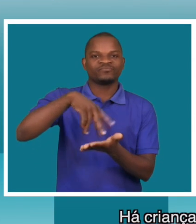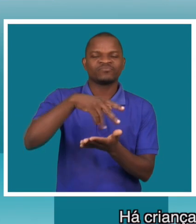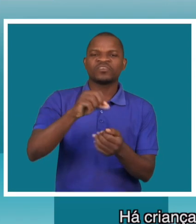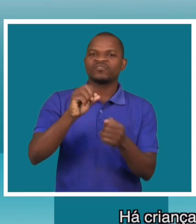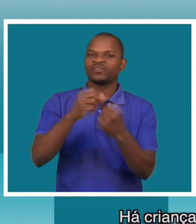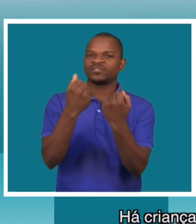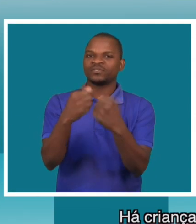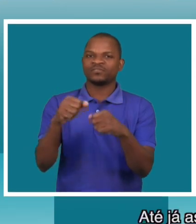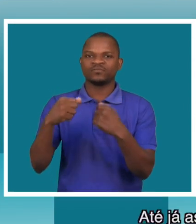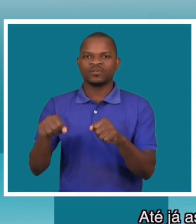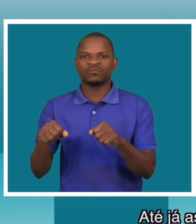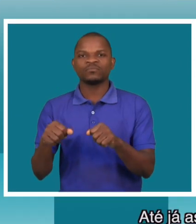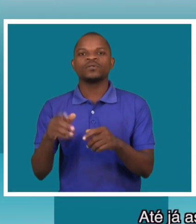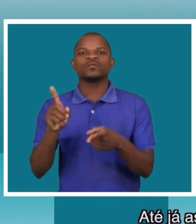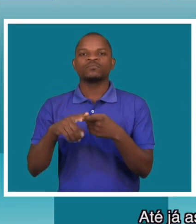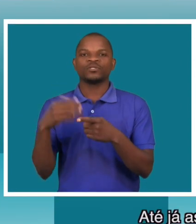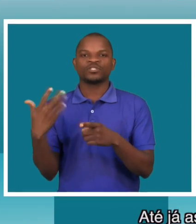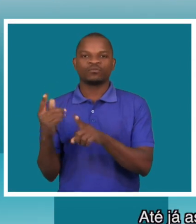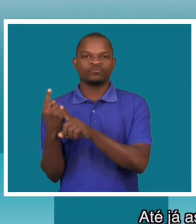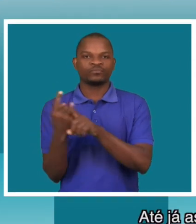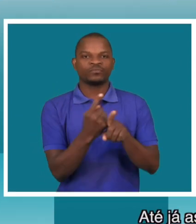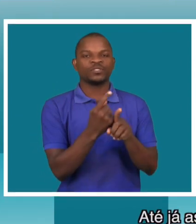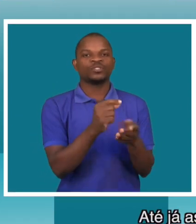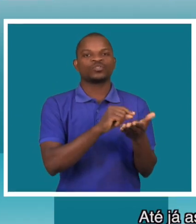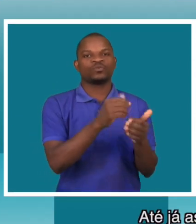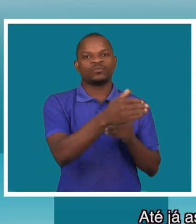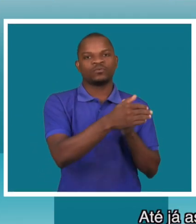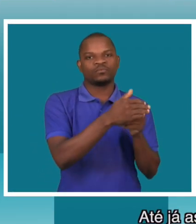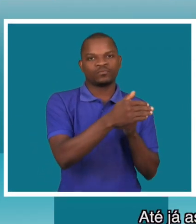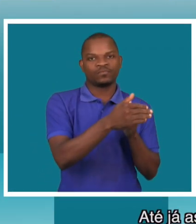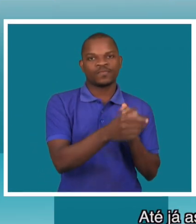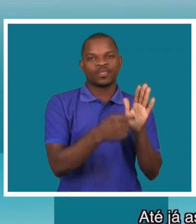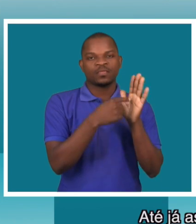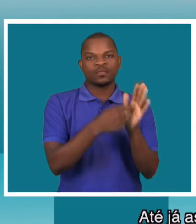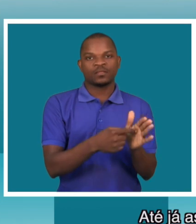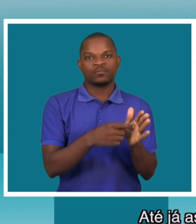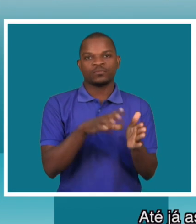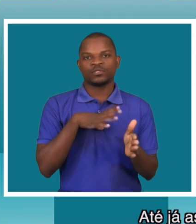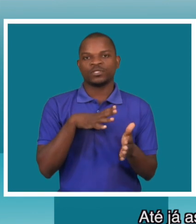fazem todas as atividades, até já encaminhamos para as escolas mais próximas, como